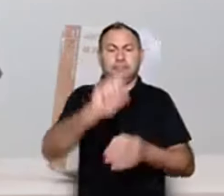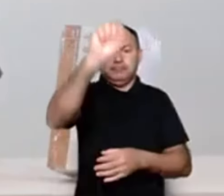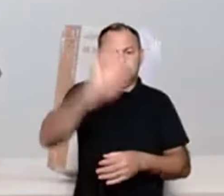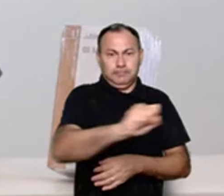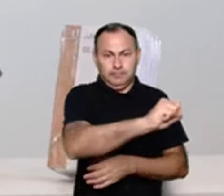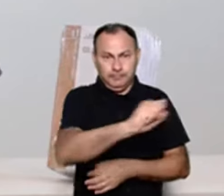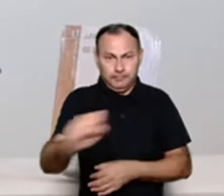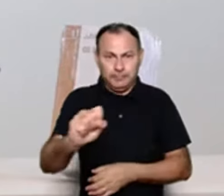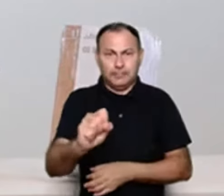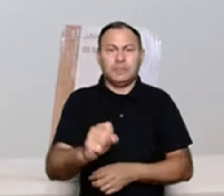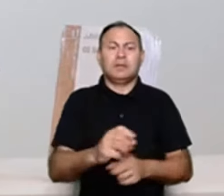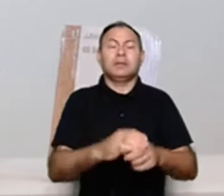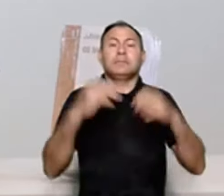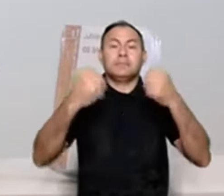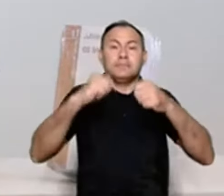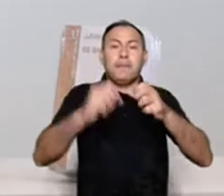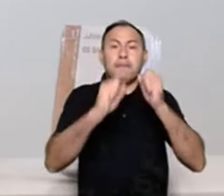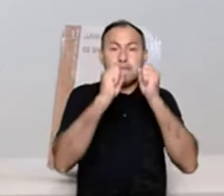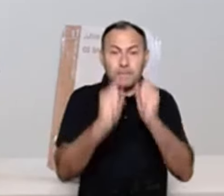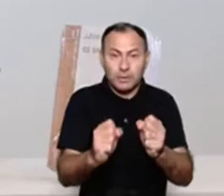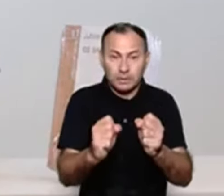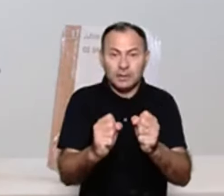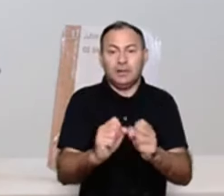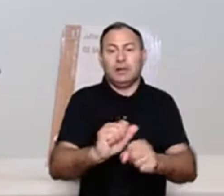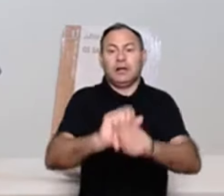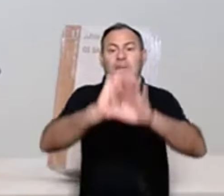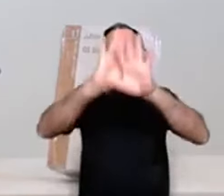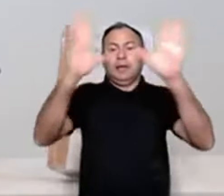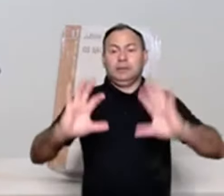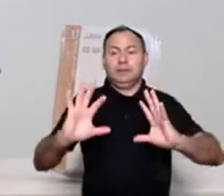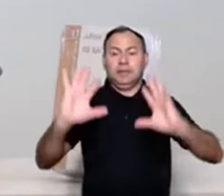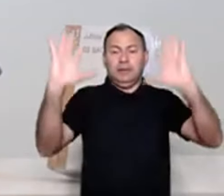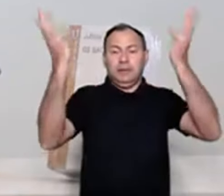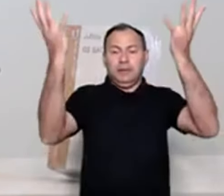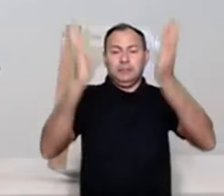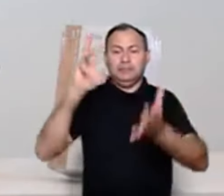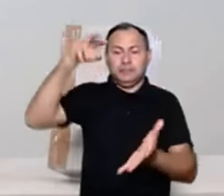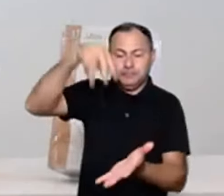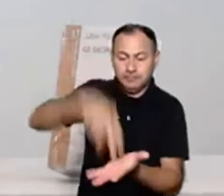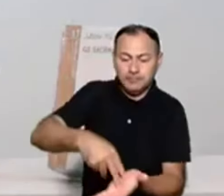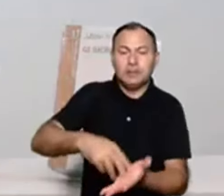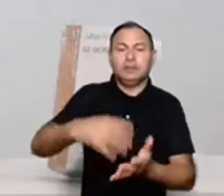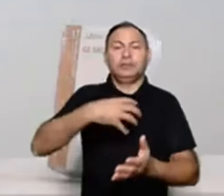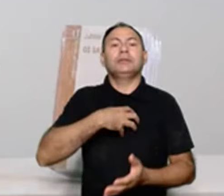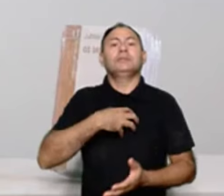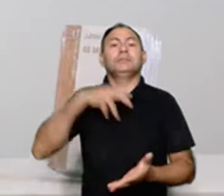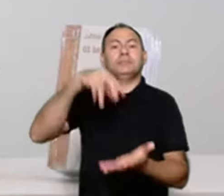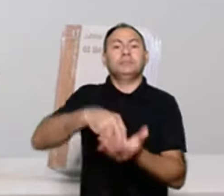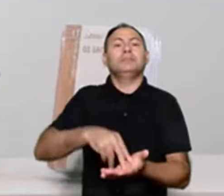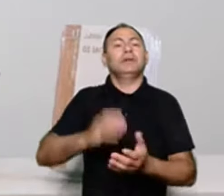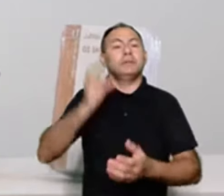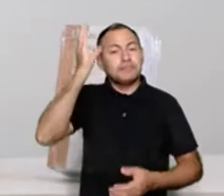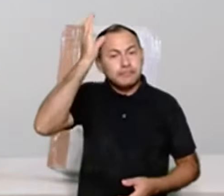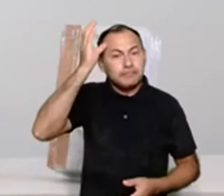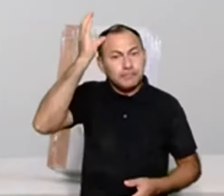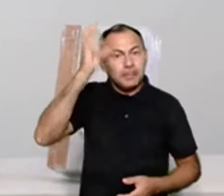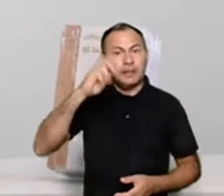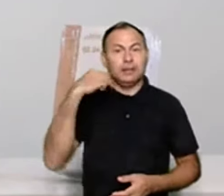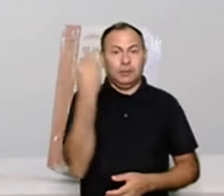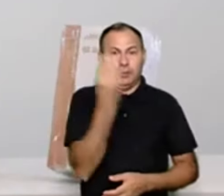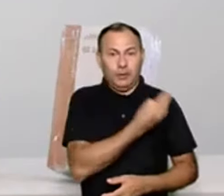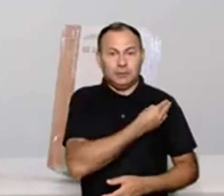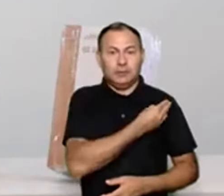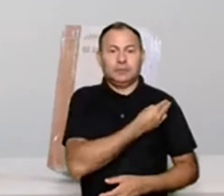dos sacramentos, passa por essa necessidade de podermos, claro, celebrar, participarmos de maneira ativa e consciente